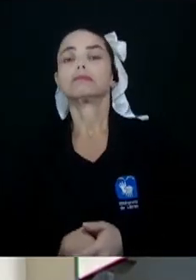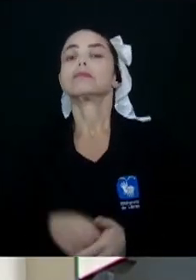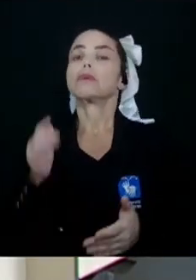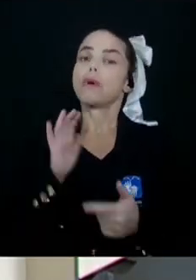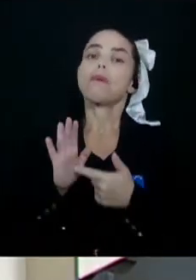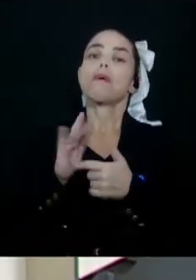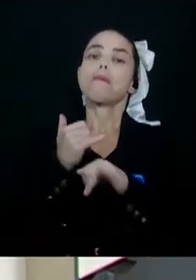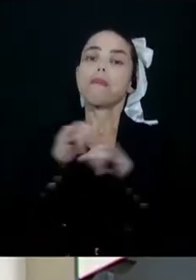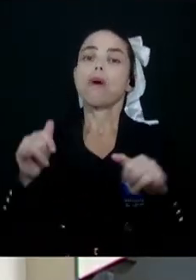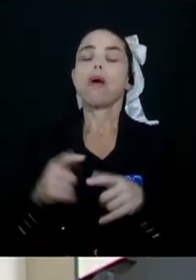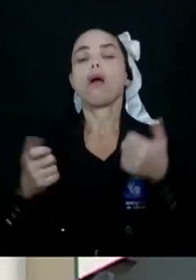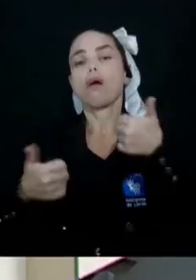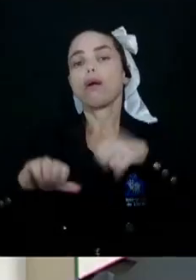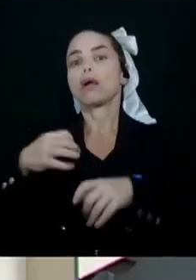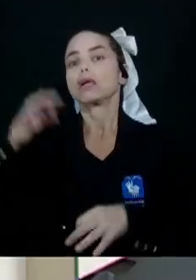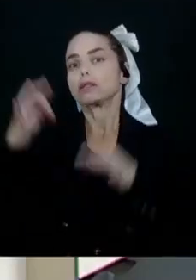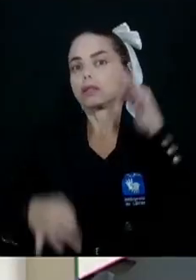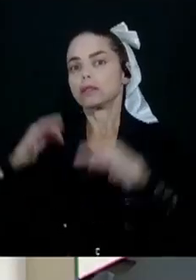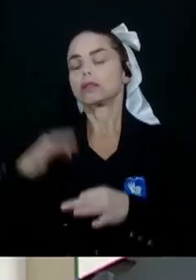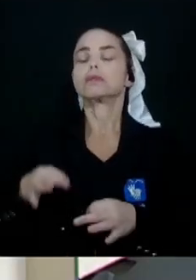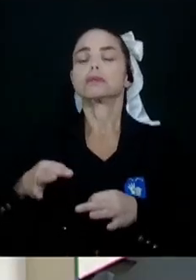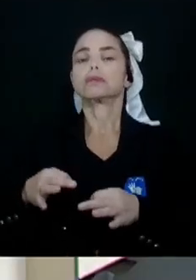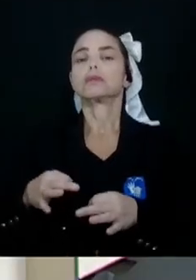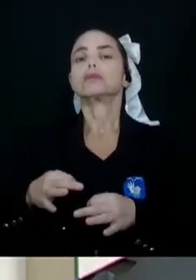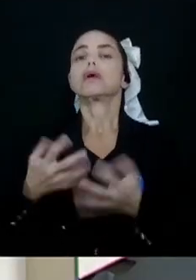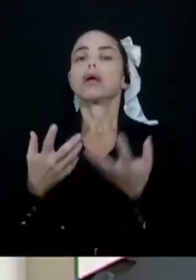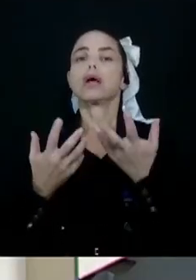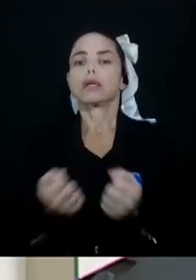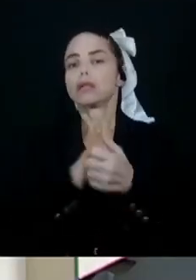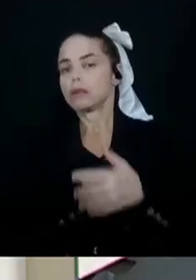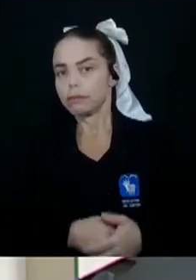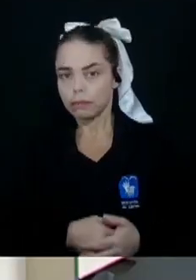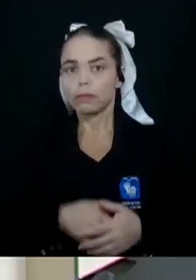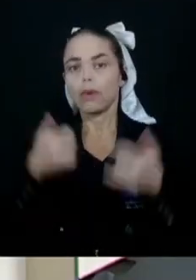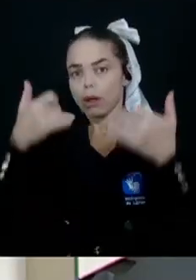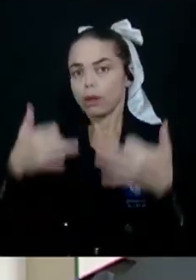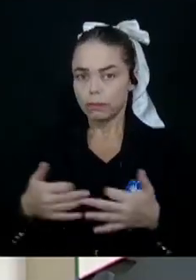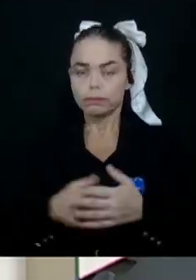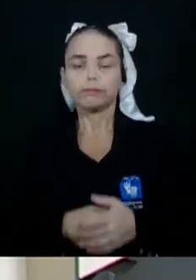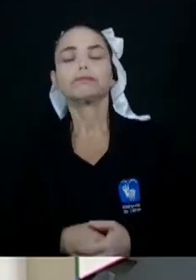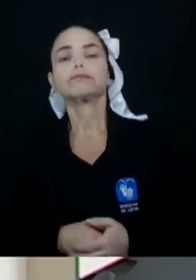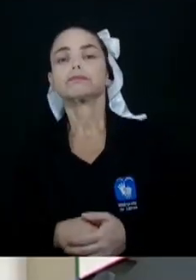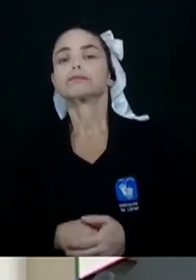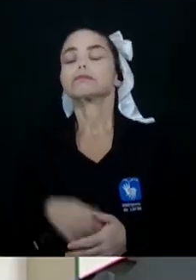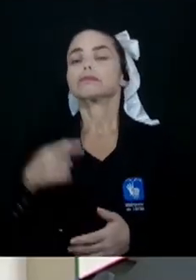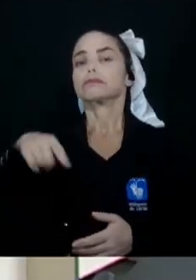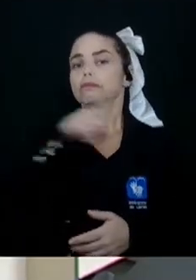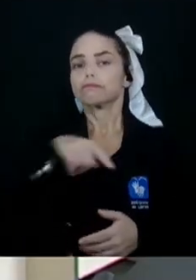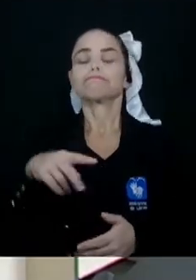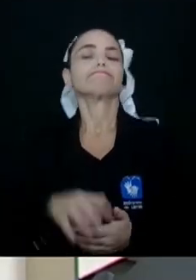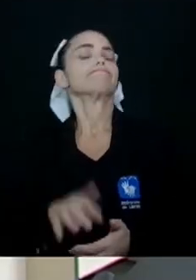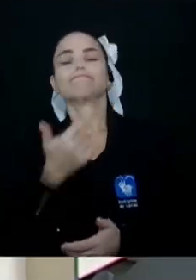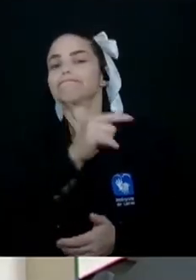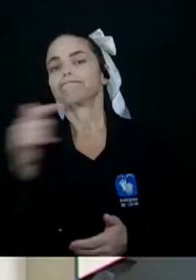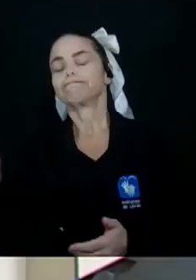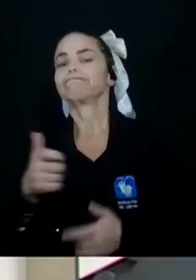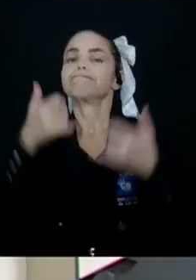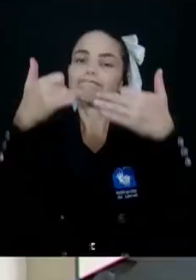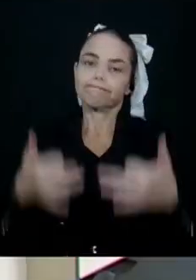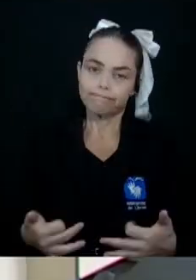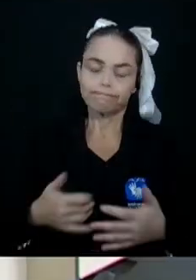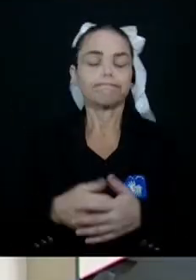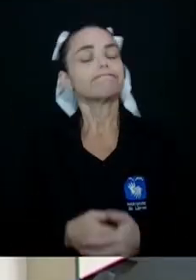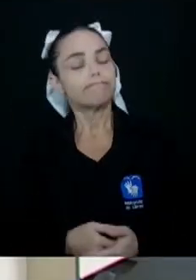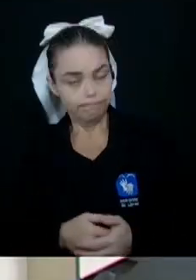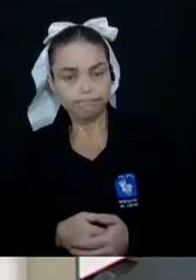juiz, que geralmente defere essa justificativa. Para aqueles que não têm uma justificativa, vai ser